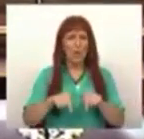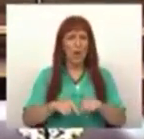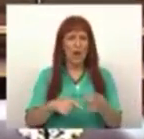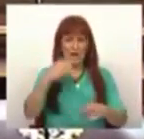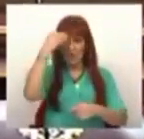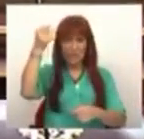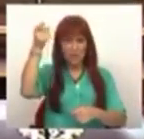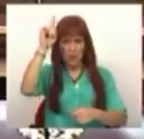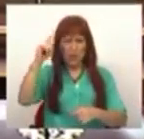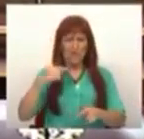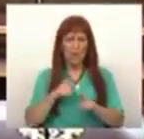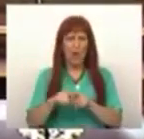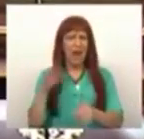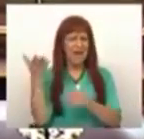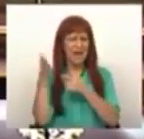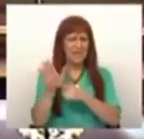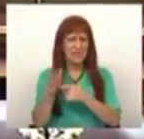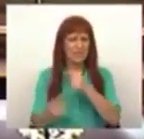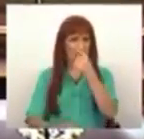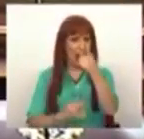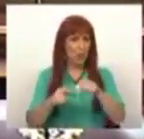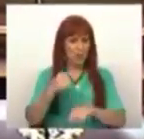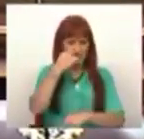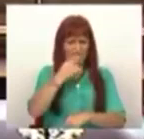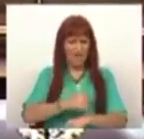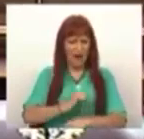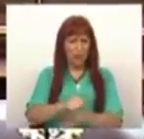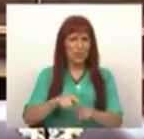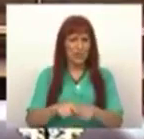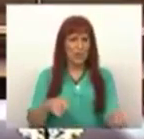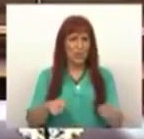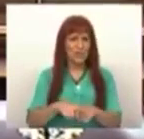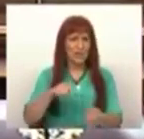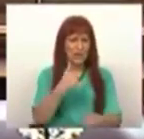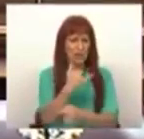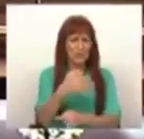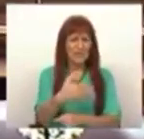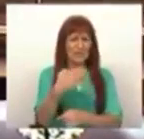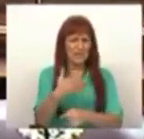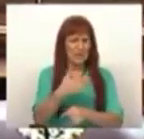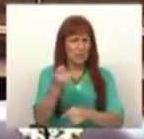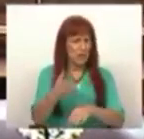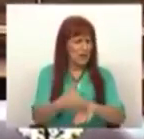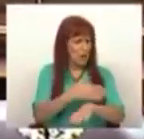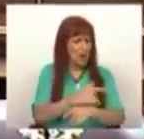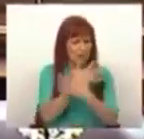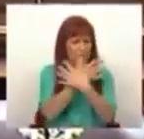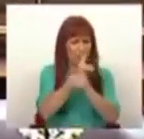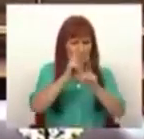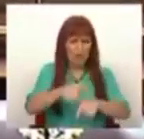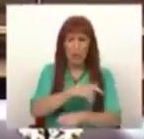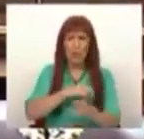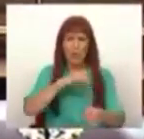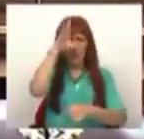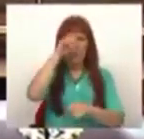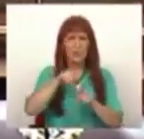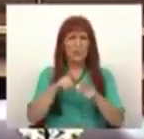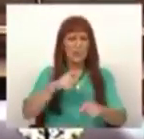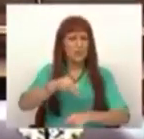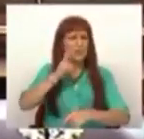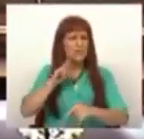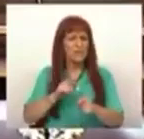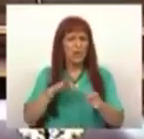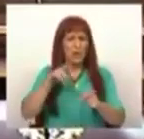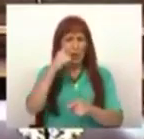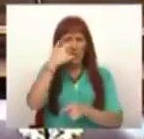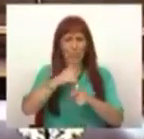no esquecimento, aqui ficam alguns exemplos desse mesmo falhanço. Em 2017, poucas semanas antes da época de incêndios, o Governo trocou as chefias da Proteção